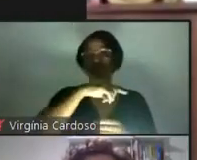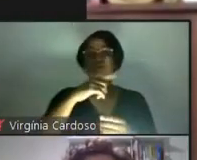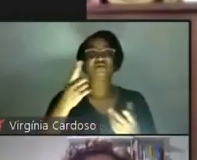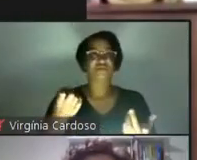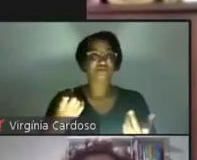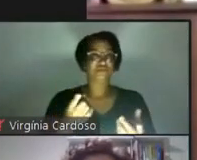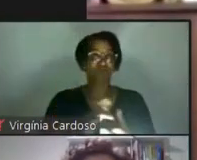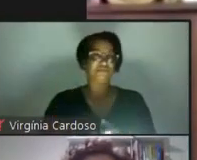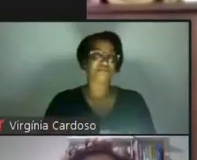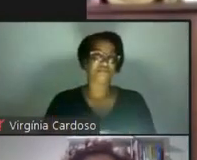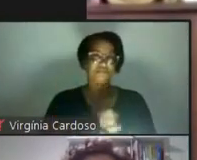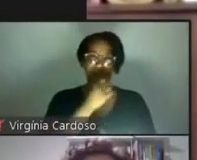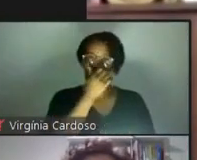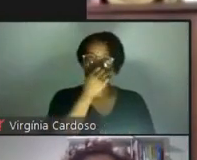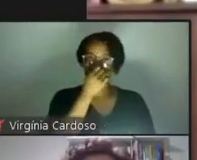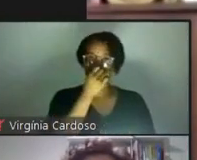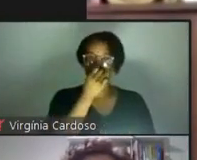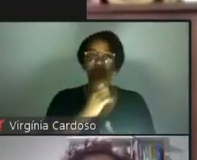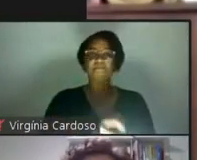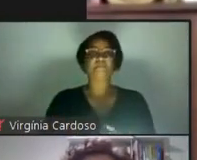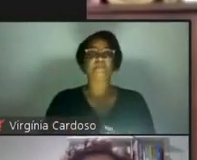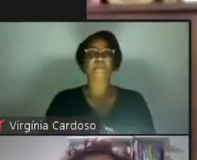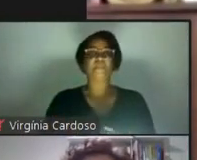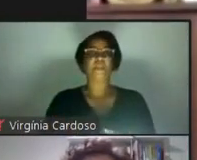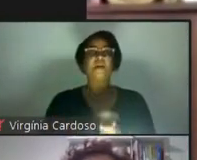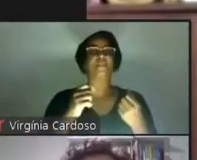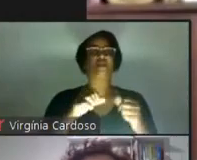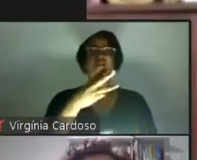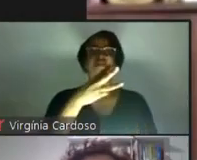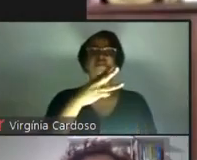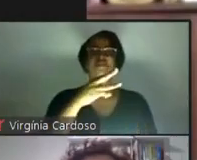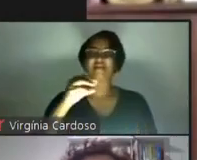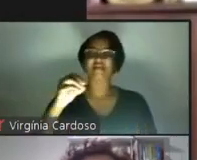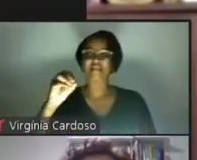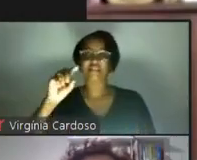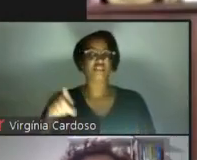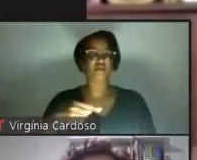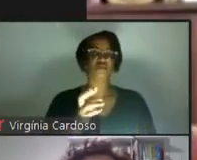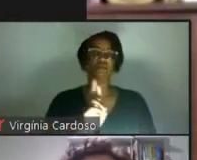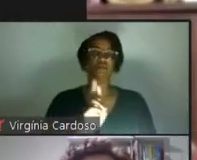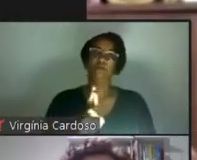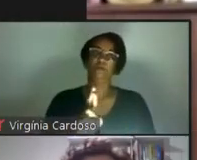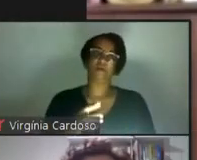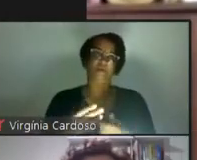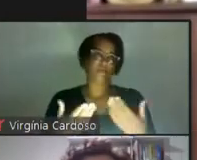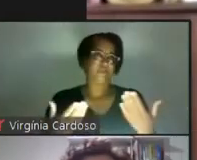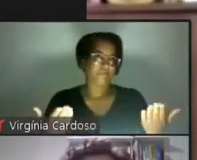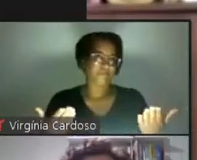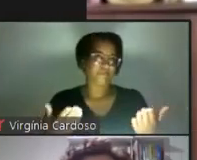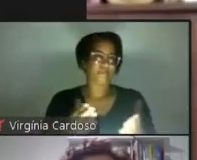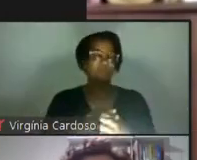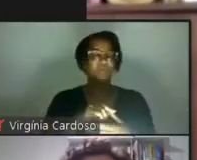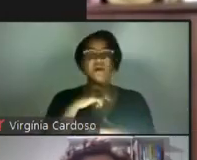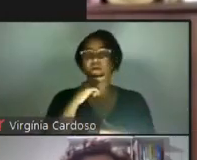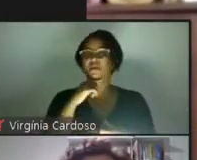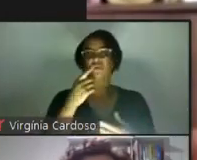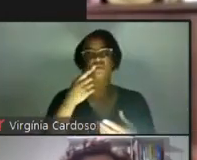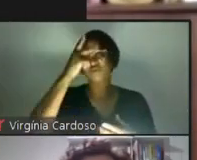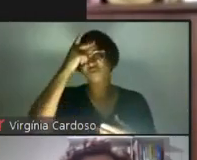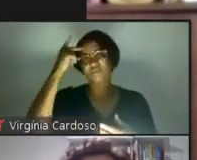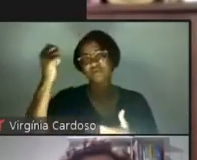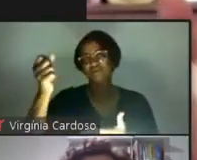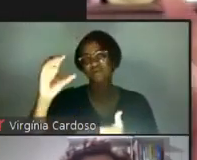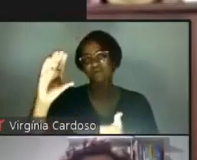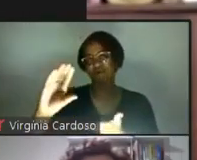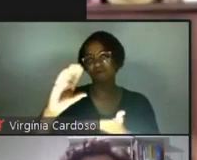nenhum. Então, no mínimo, tinha que ser 300 mil, um mínimo. E aí, então a gente não conseguiu patrocinador, porque é muito